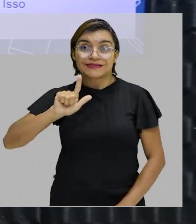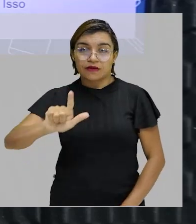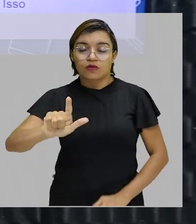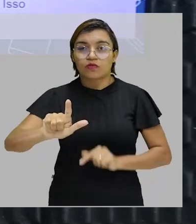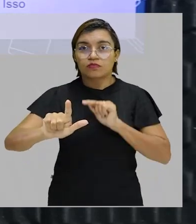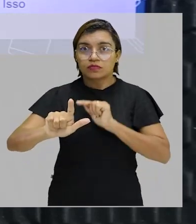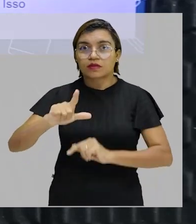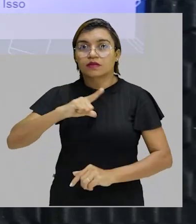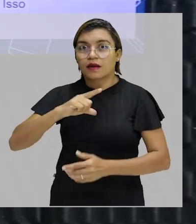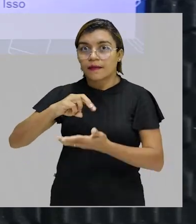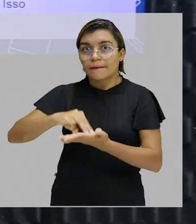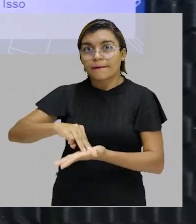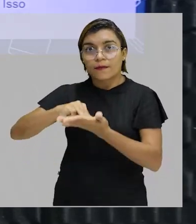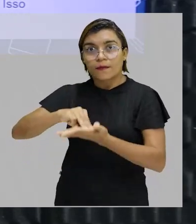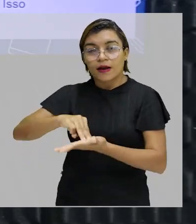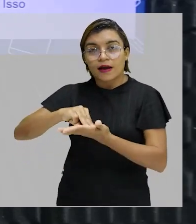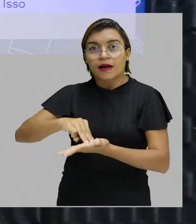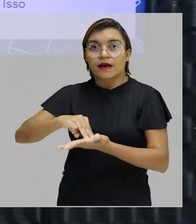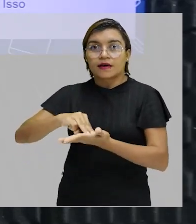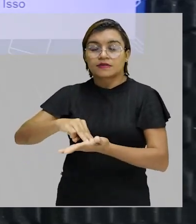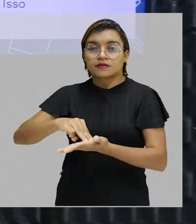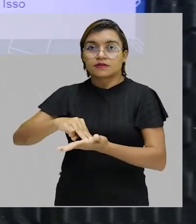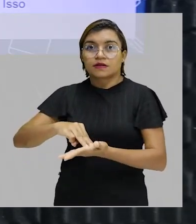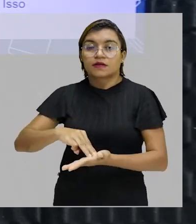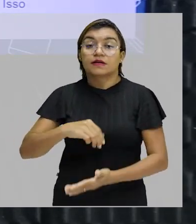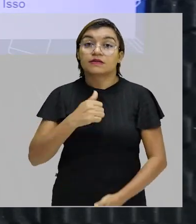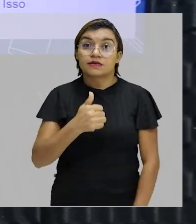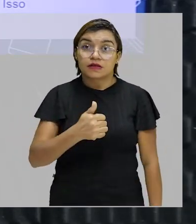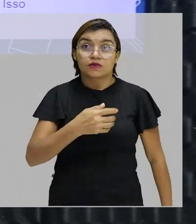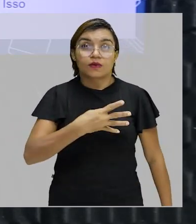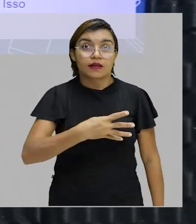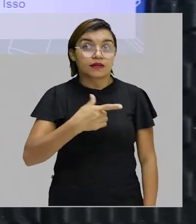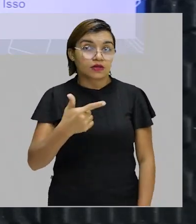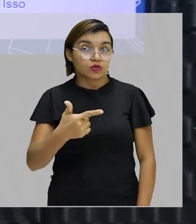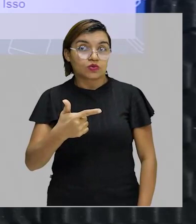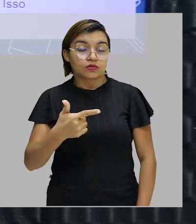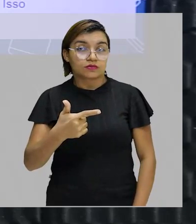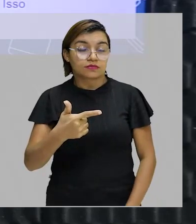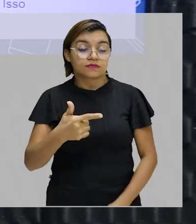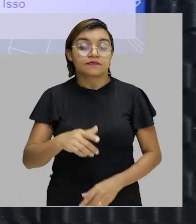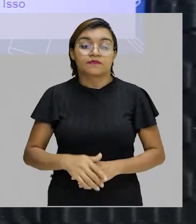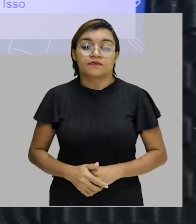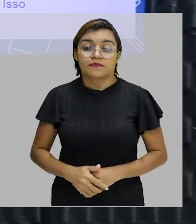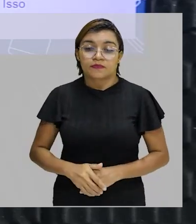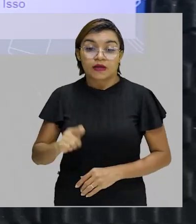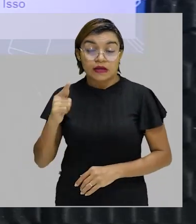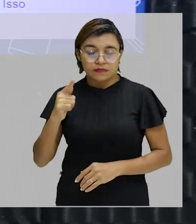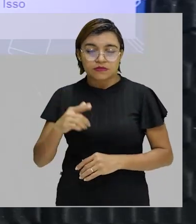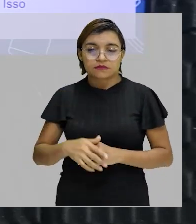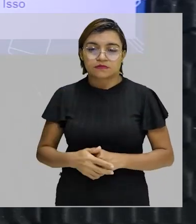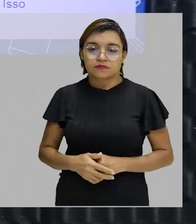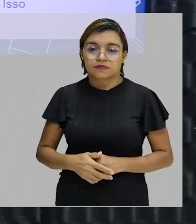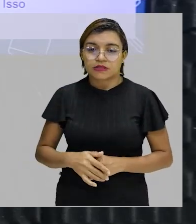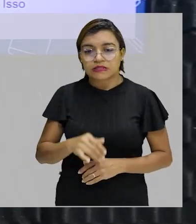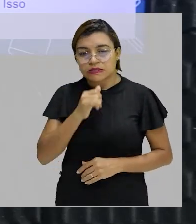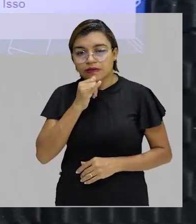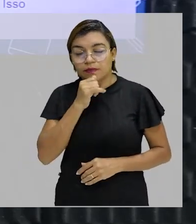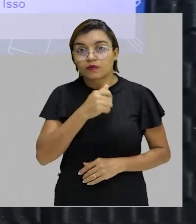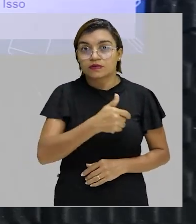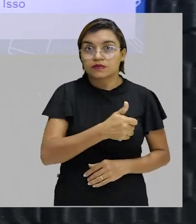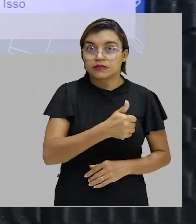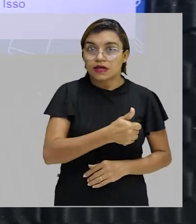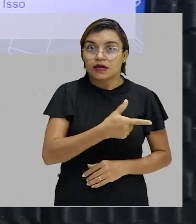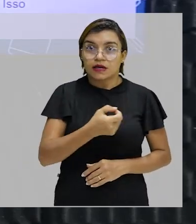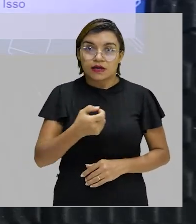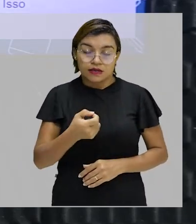tem massa molar 142 gramas. 100 gramas vai produzir Z, certo? Porque eu já